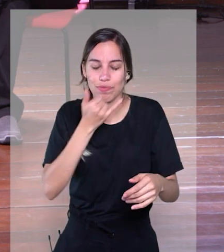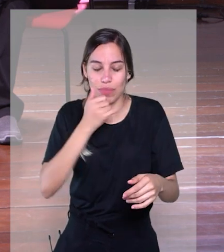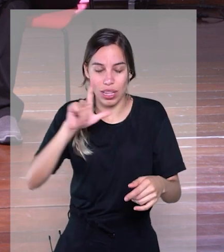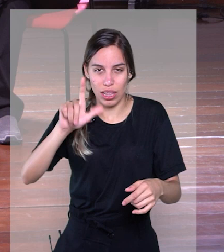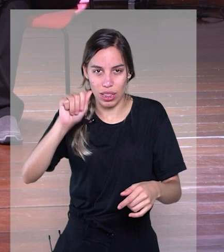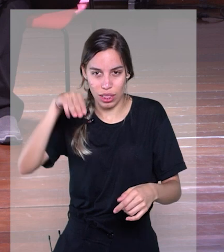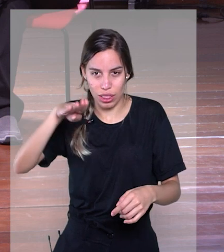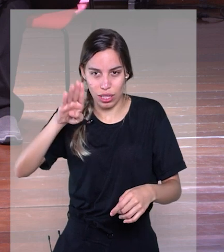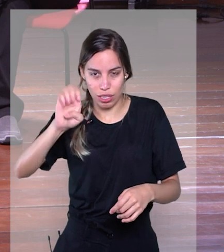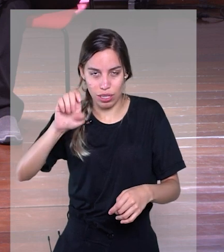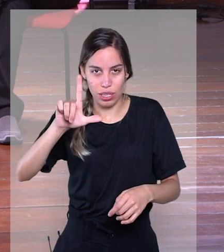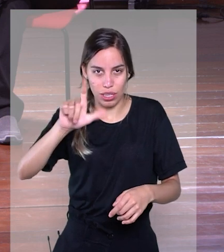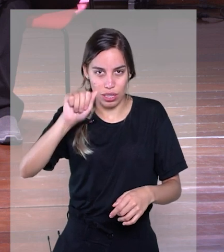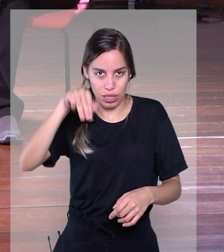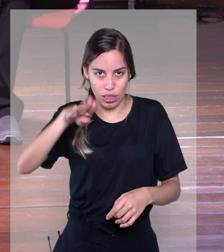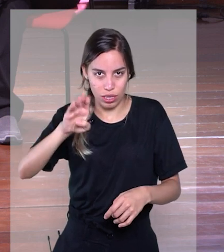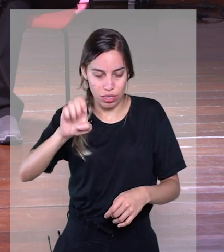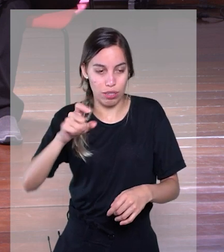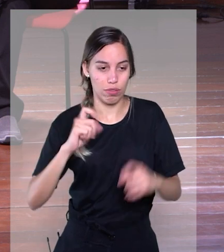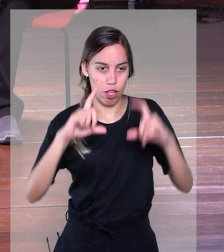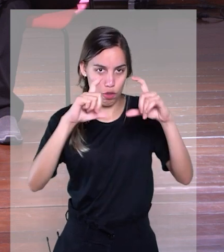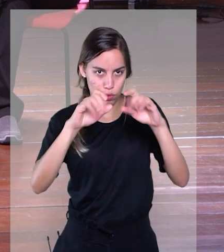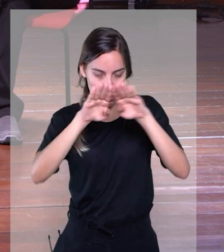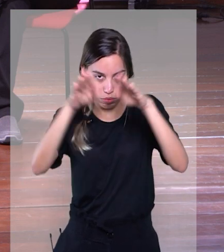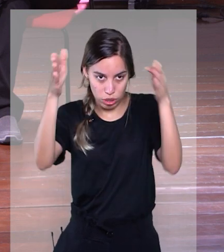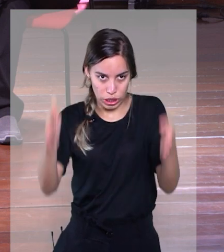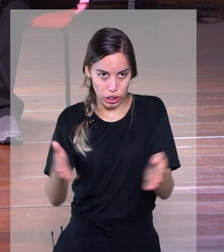aí, no final do livro, a gente fez um pequeno